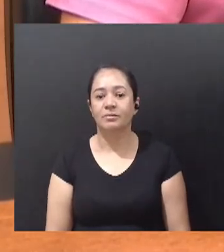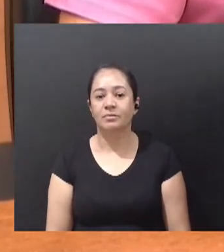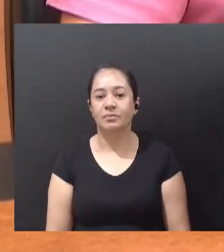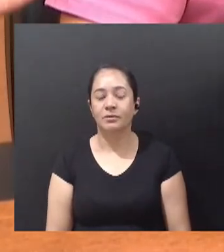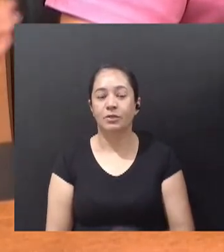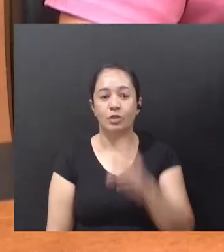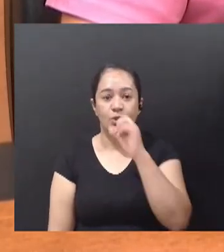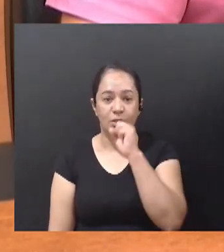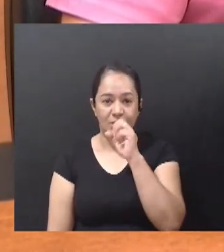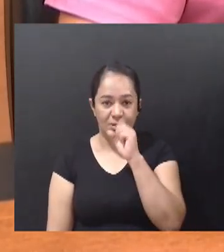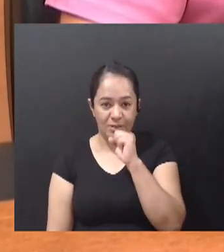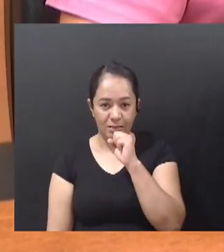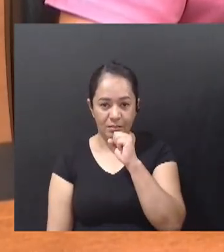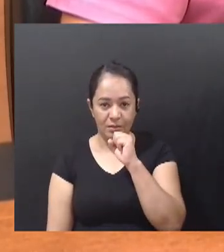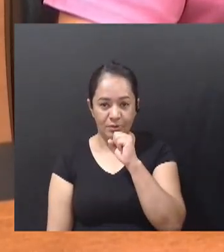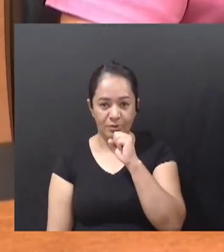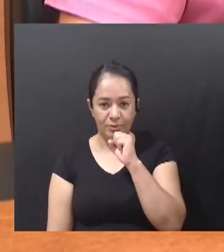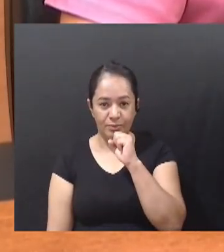sábado.